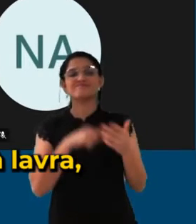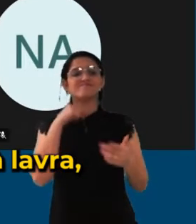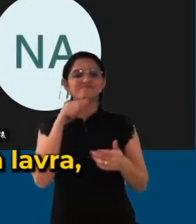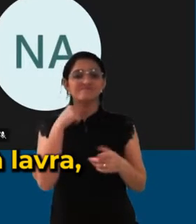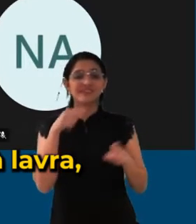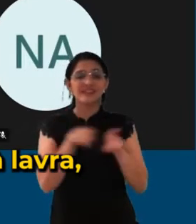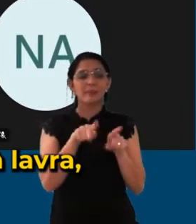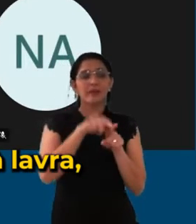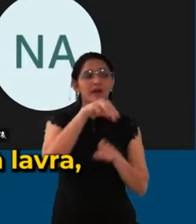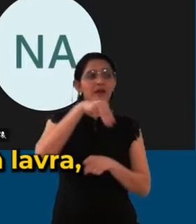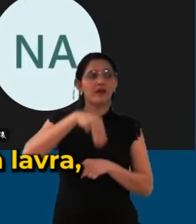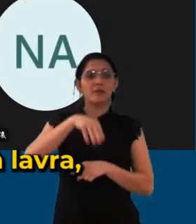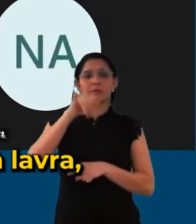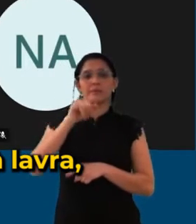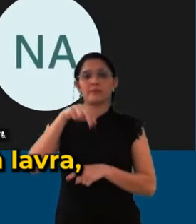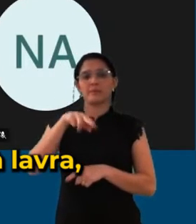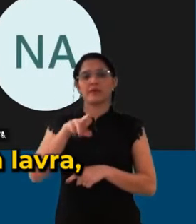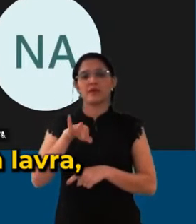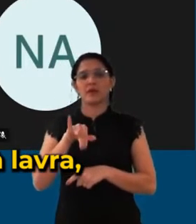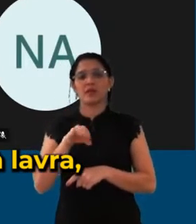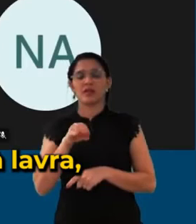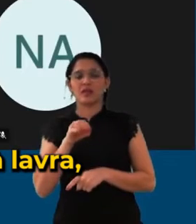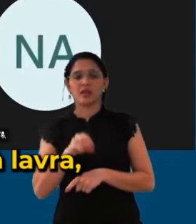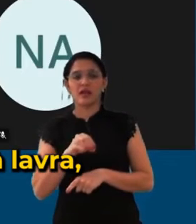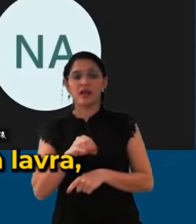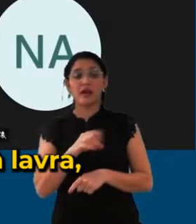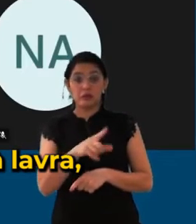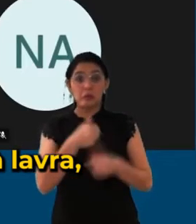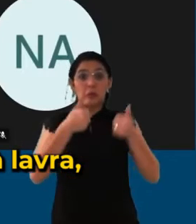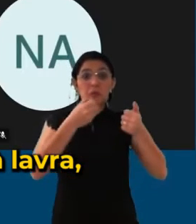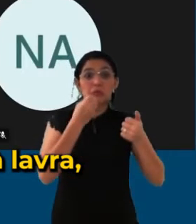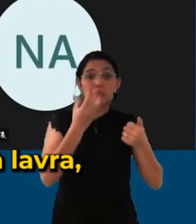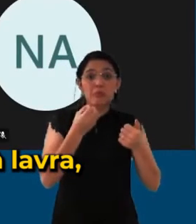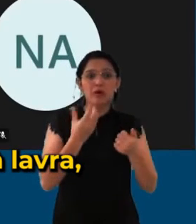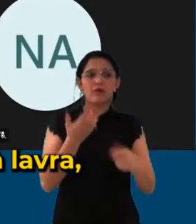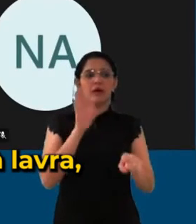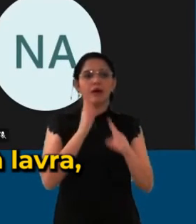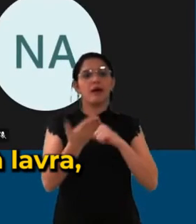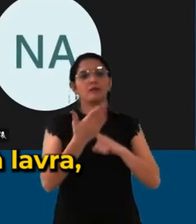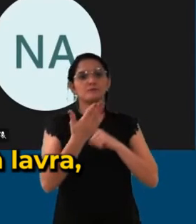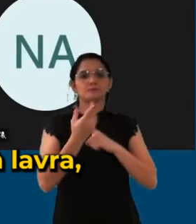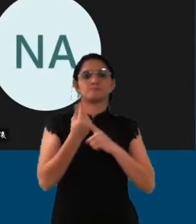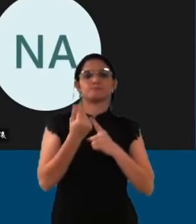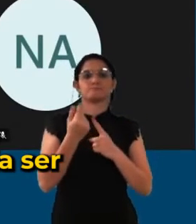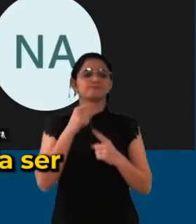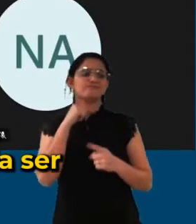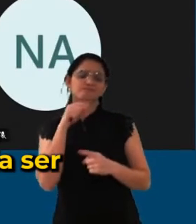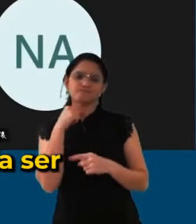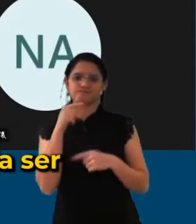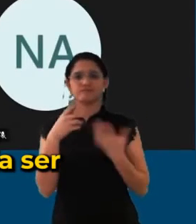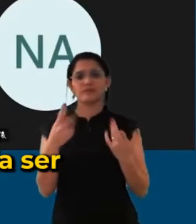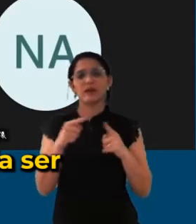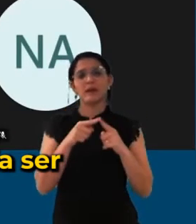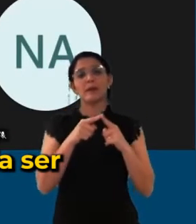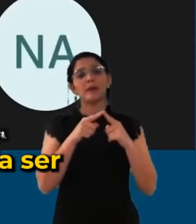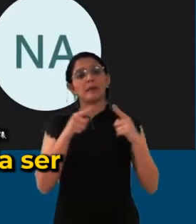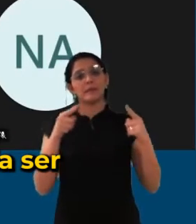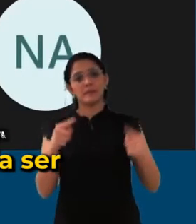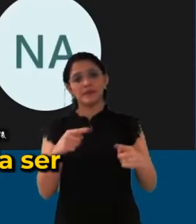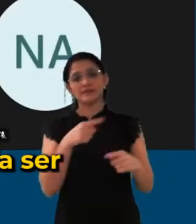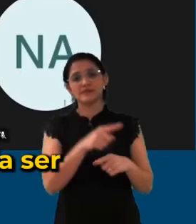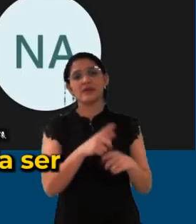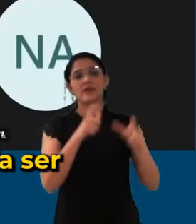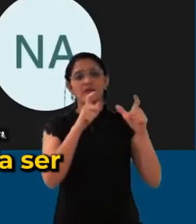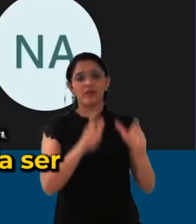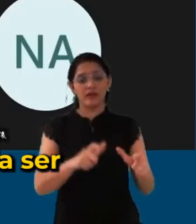mesmo o talude não chegando, né, a lavra não chegando ao final do talude, mesmo não tendo a exaustão